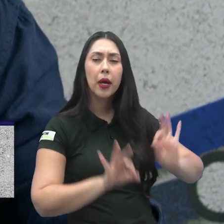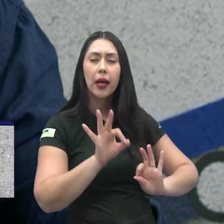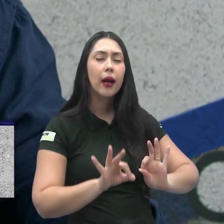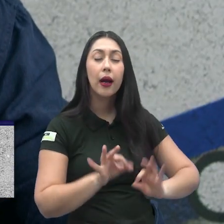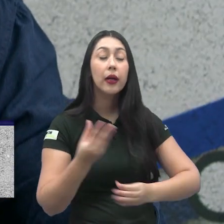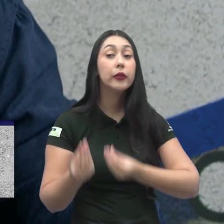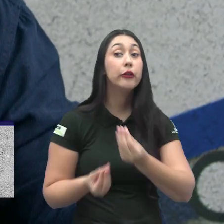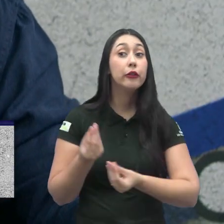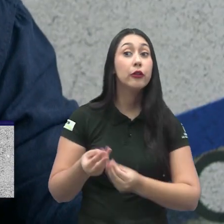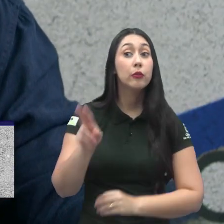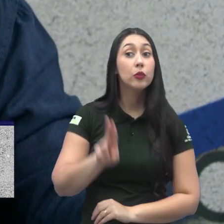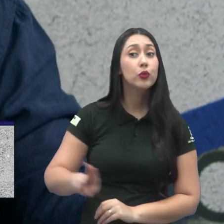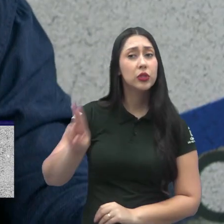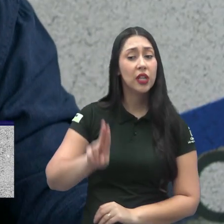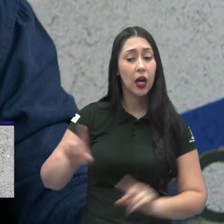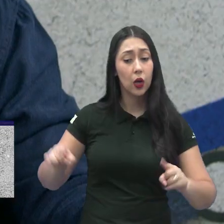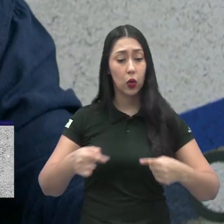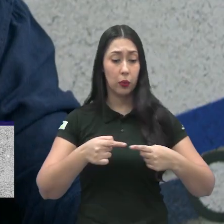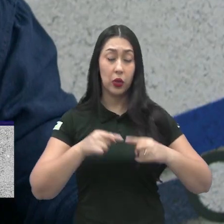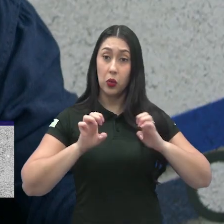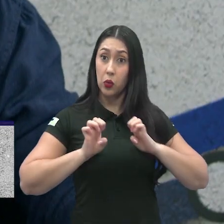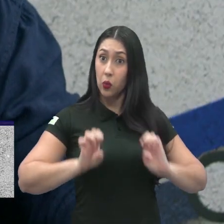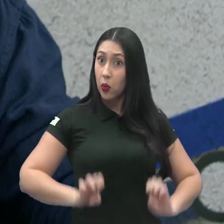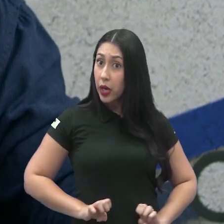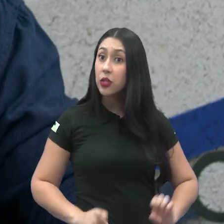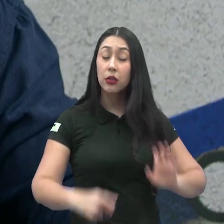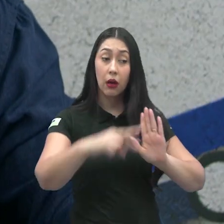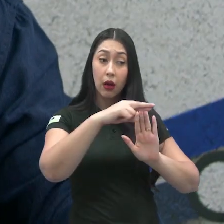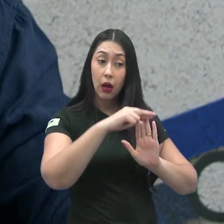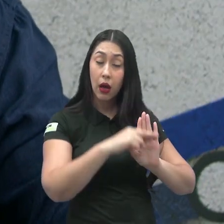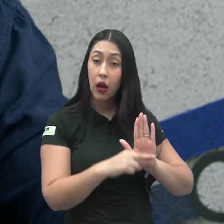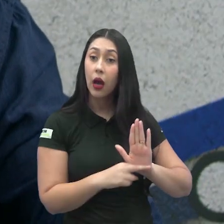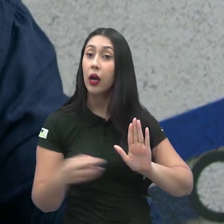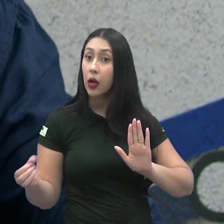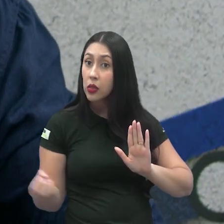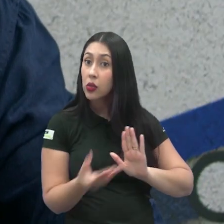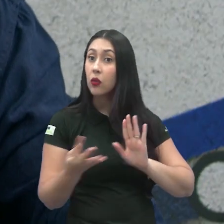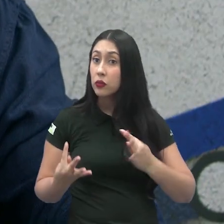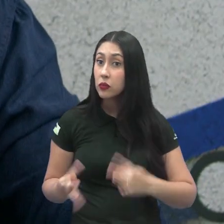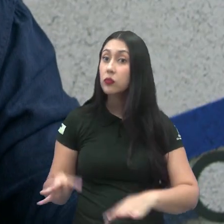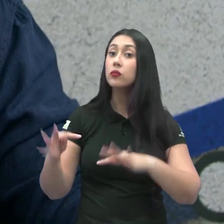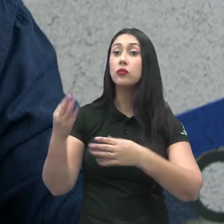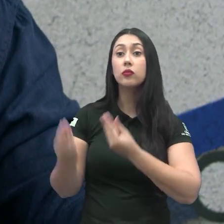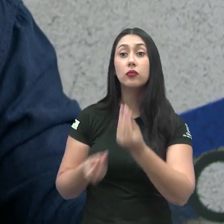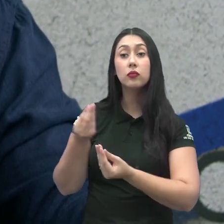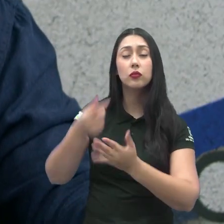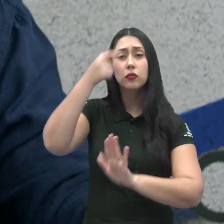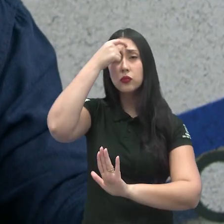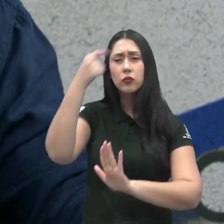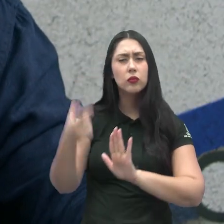até mesmo como eles vão ser utilizados da maneira ética. Regulação, por exemplo, de novas tecnologias, regulação de como funcionam as